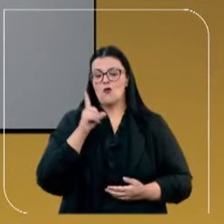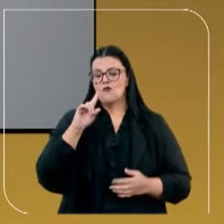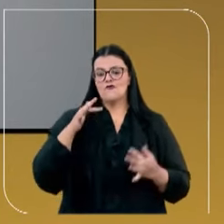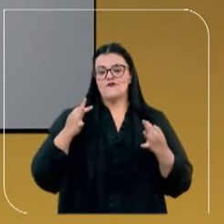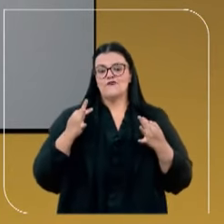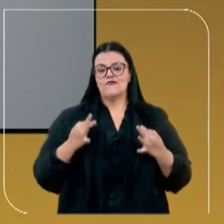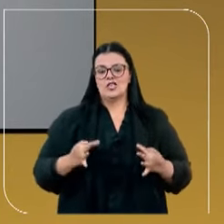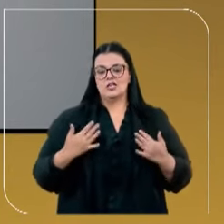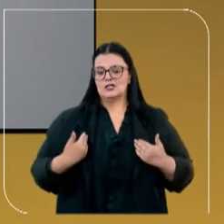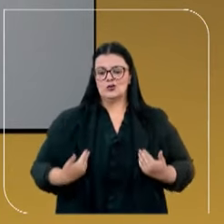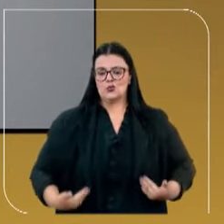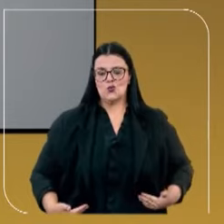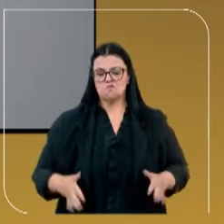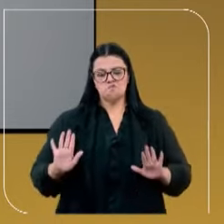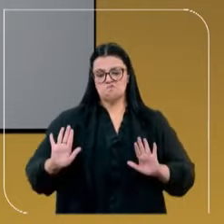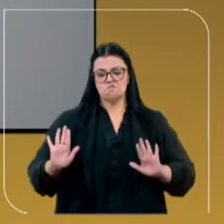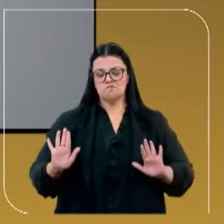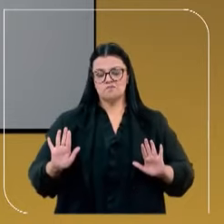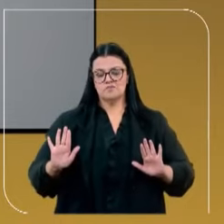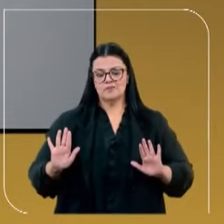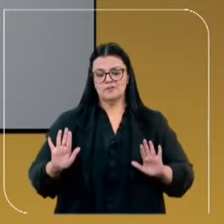mas o peso,